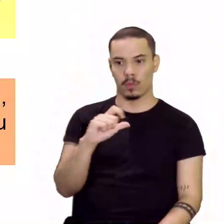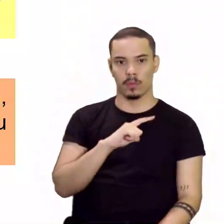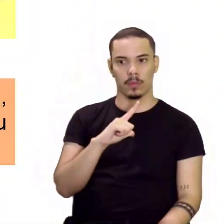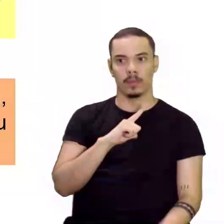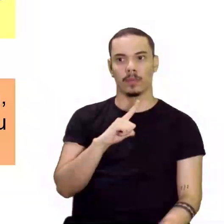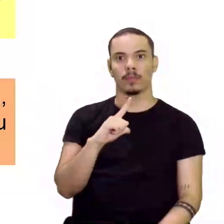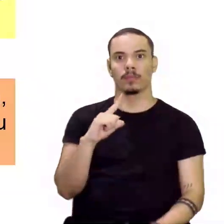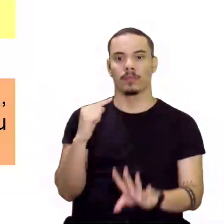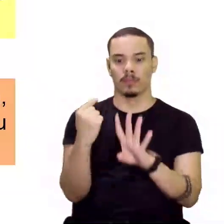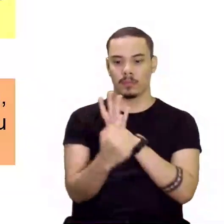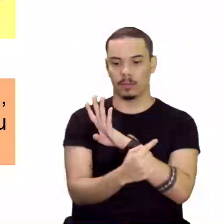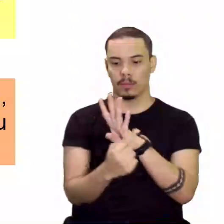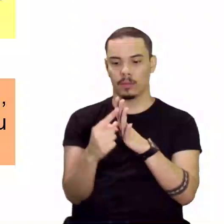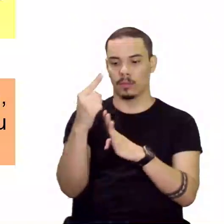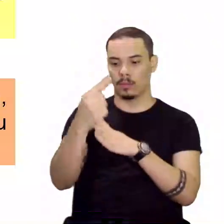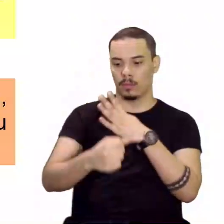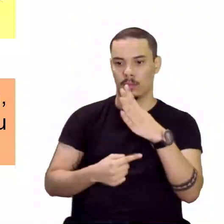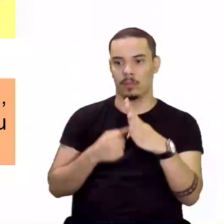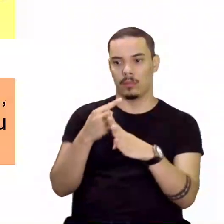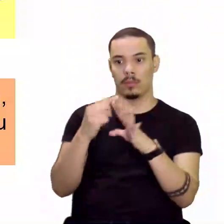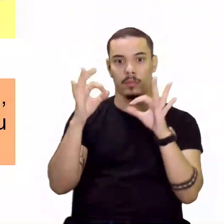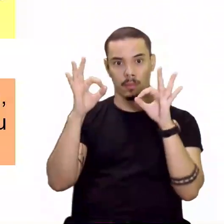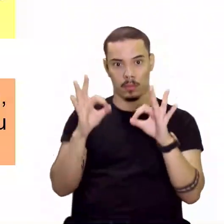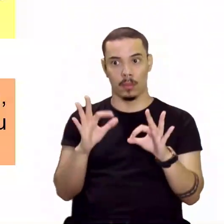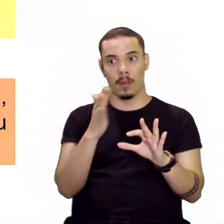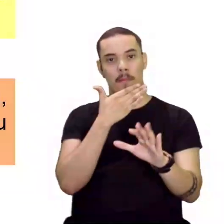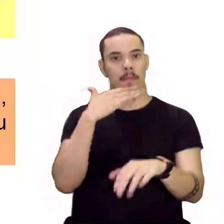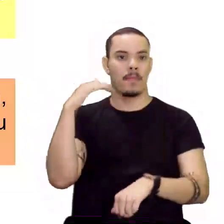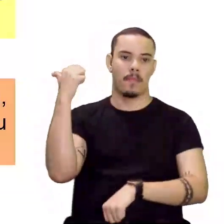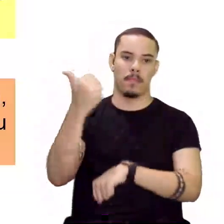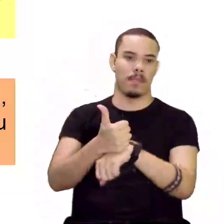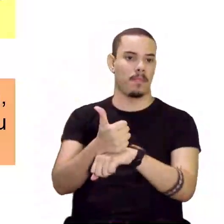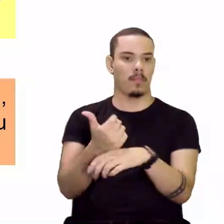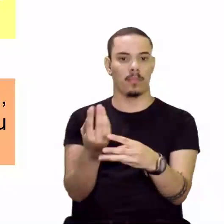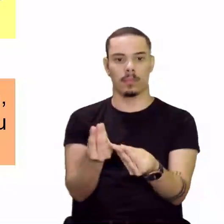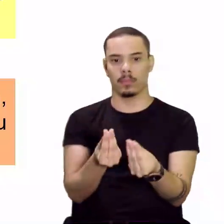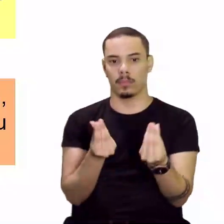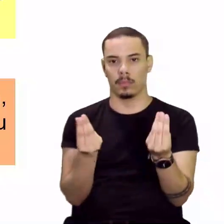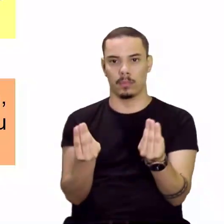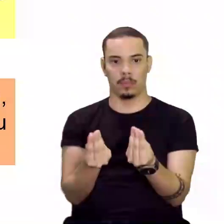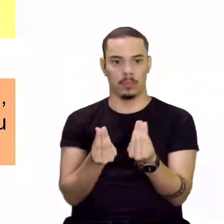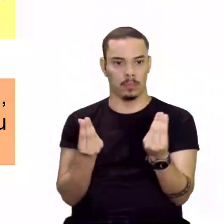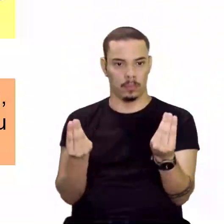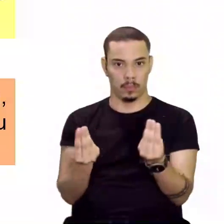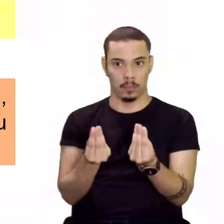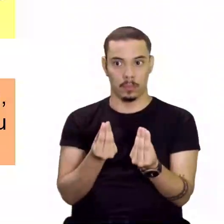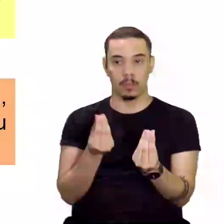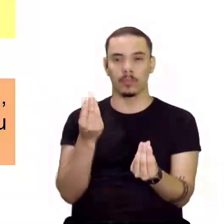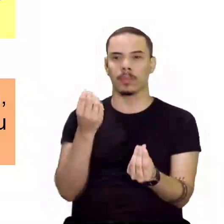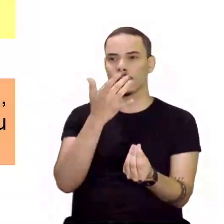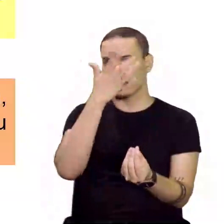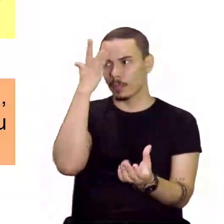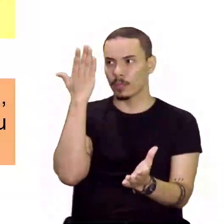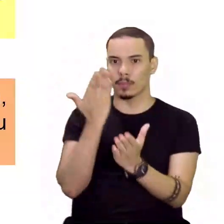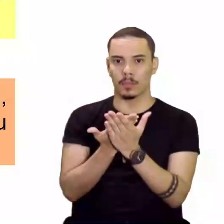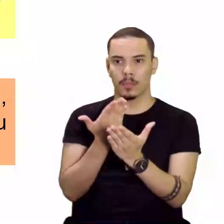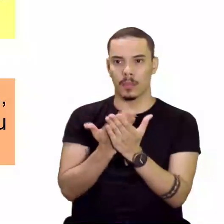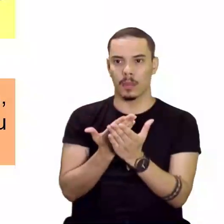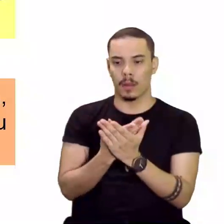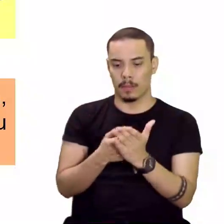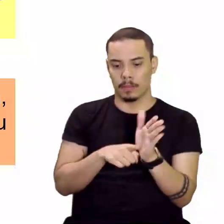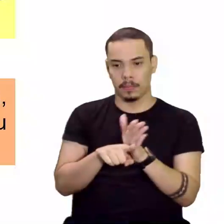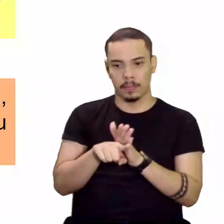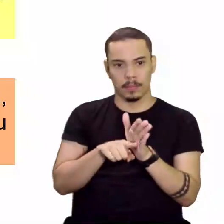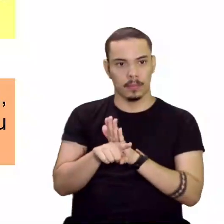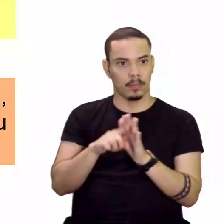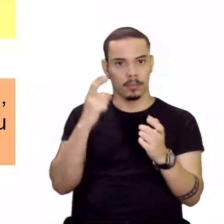4 estações do ano, o solo tem melhor qualidade. Quem estuda muito solo no Brasil, você não se